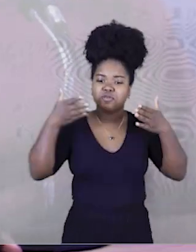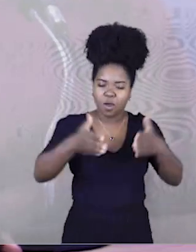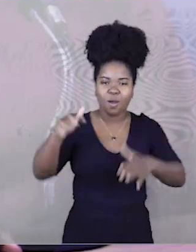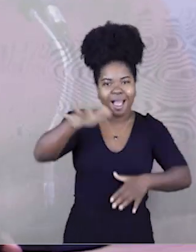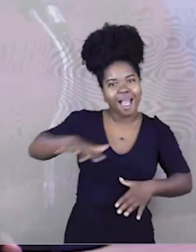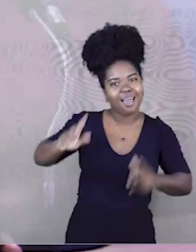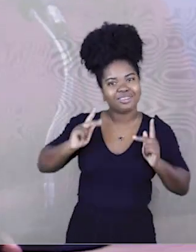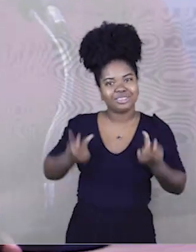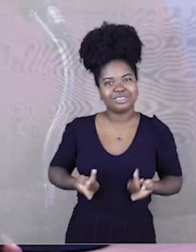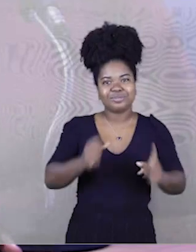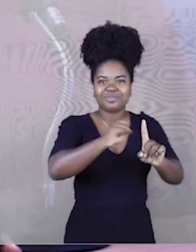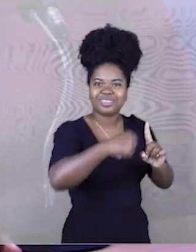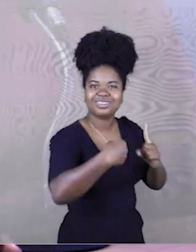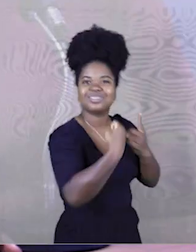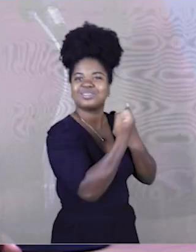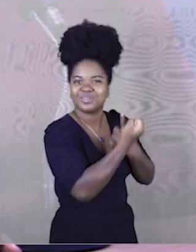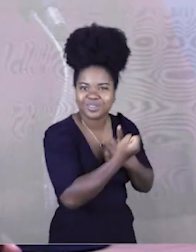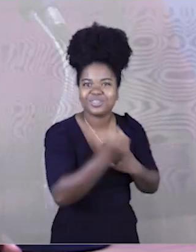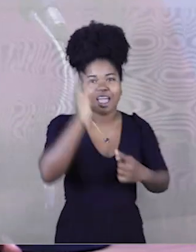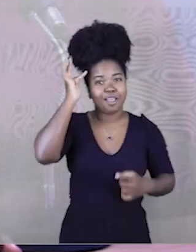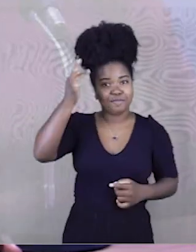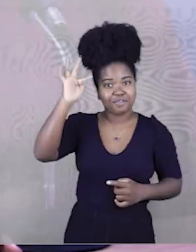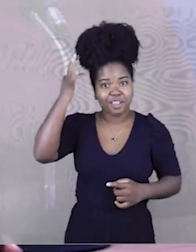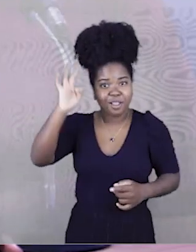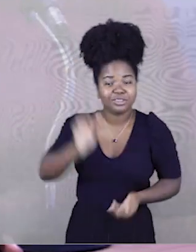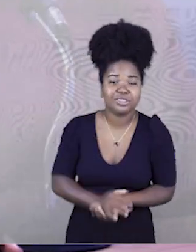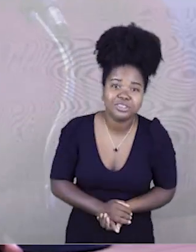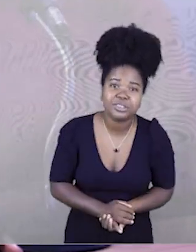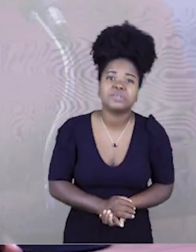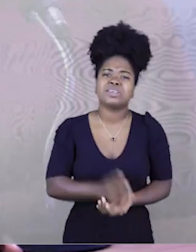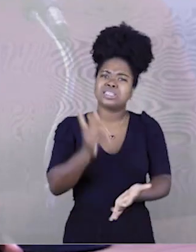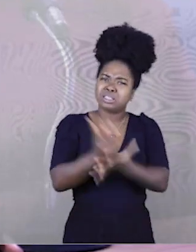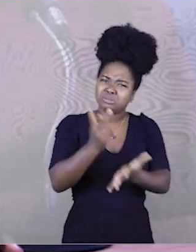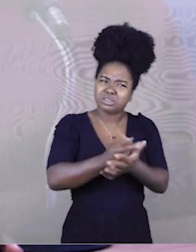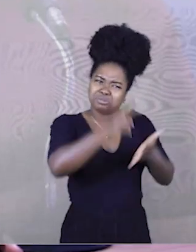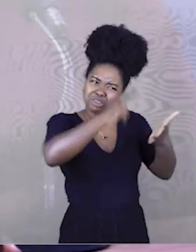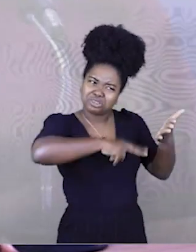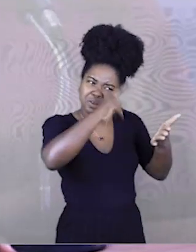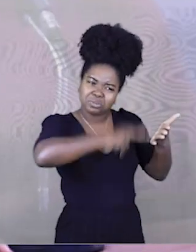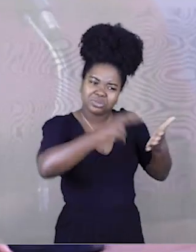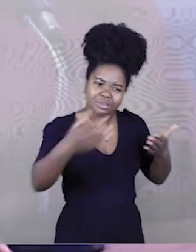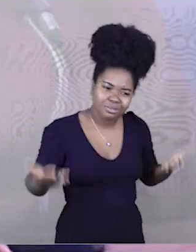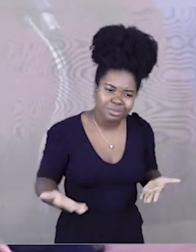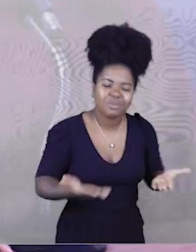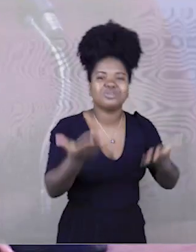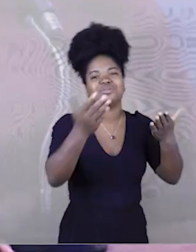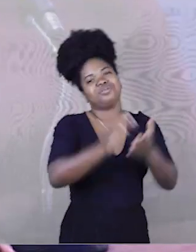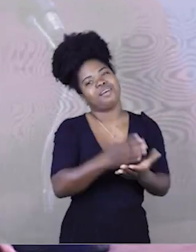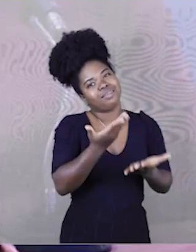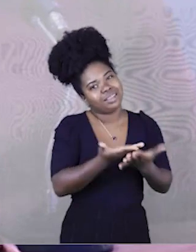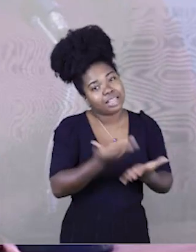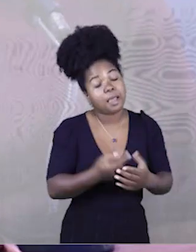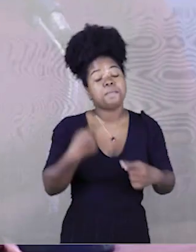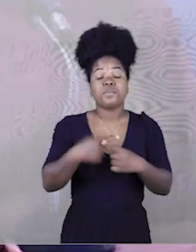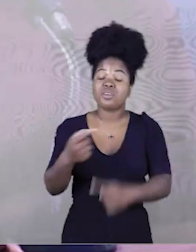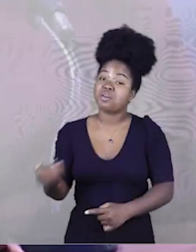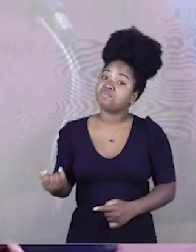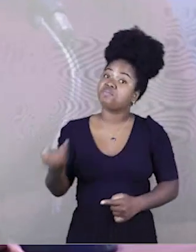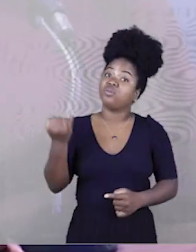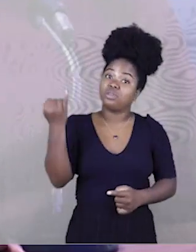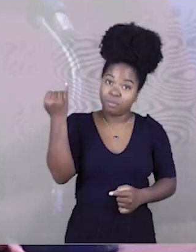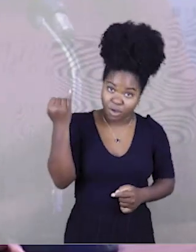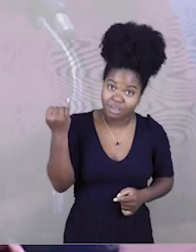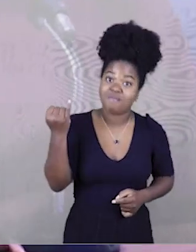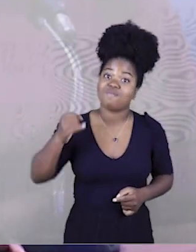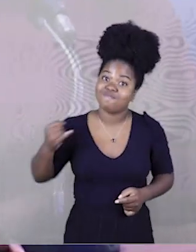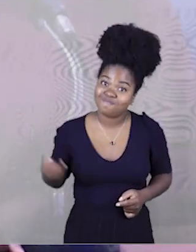e filosofia. É bem comum que a gente vira e mexe, esteja tratando desse assunto nas nossas aulas, porque eu acho muito importante para